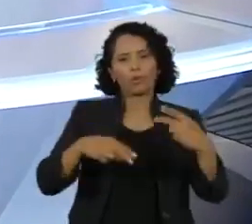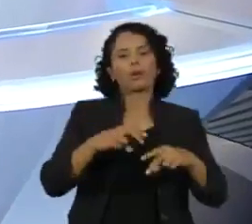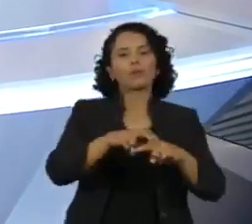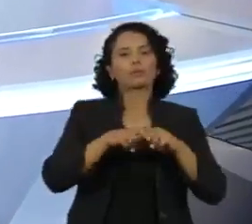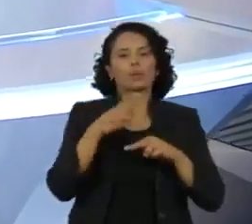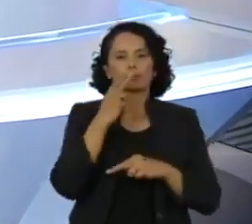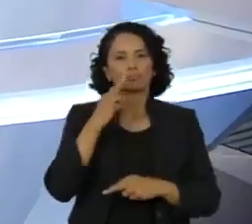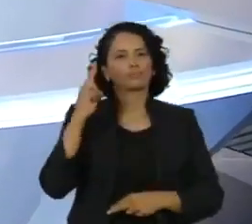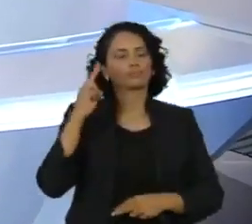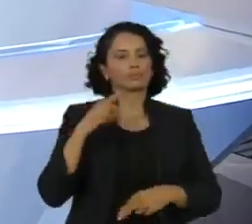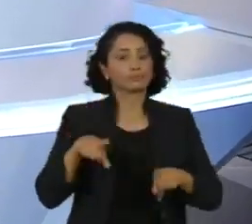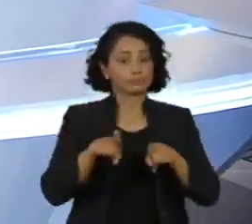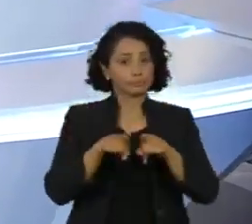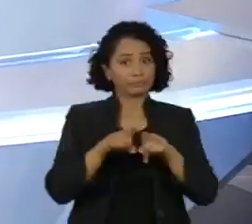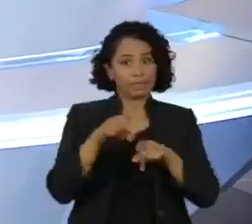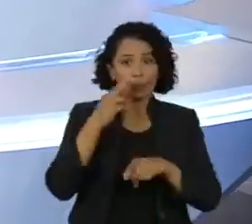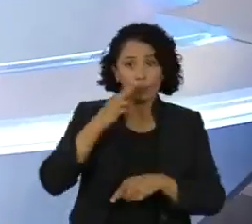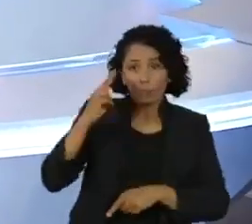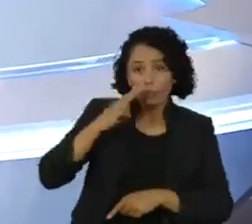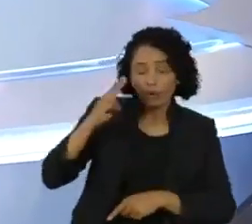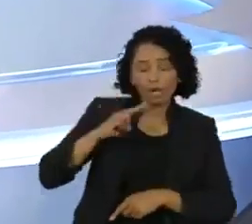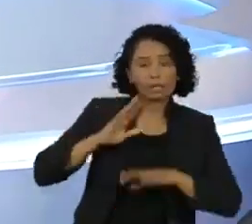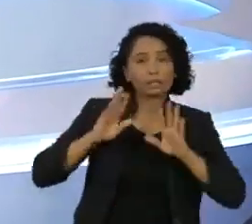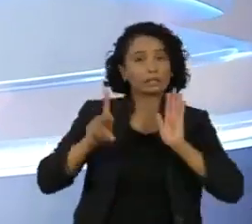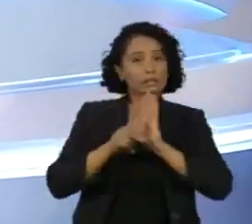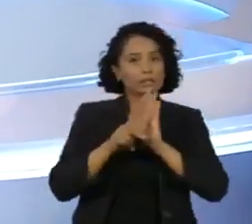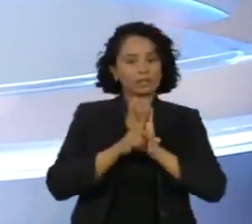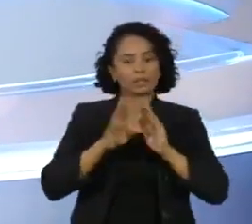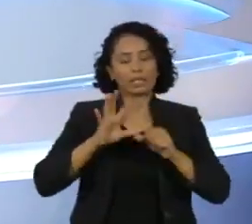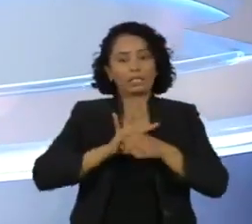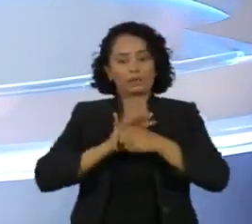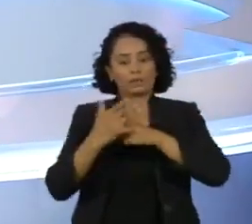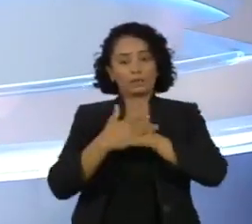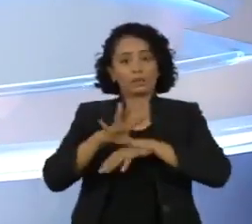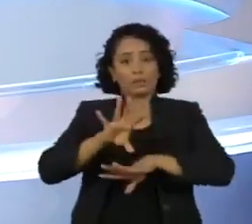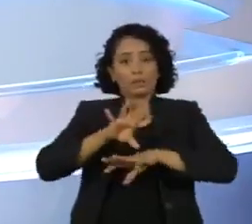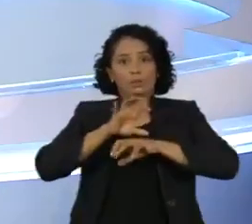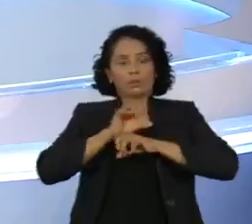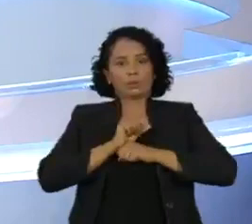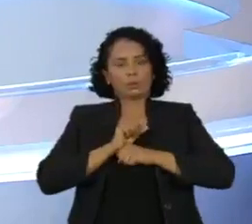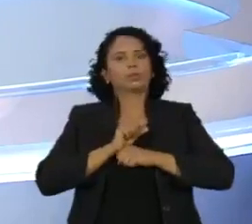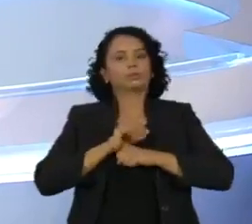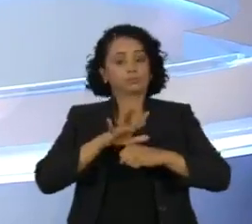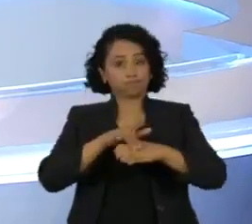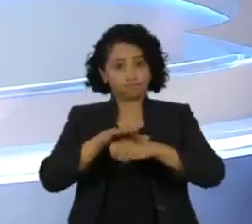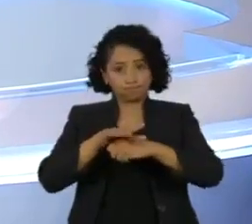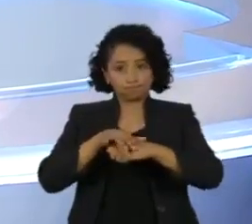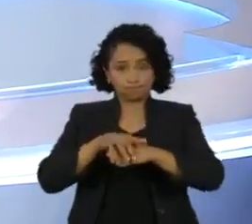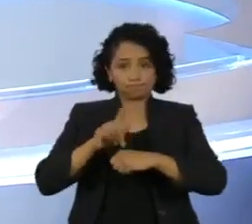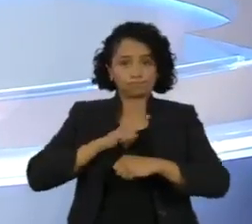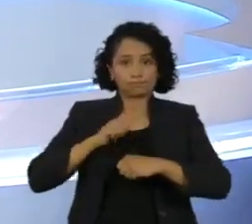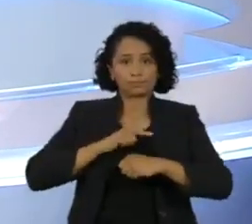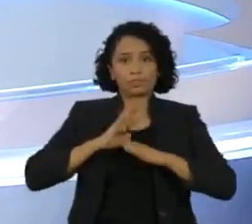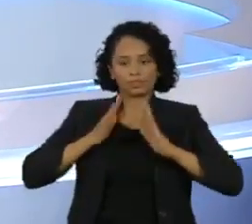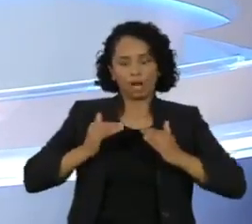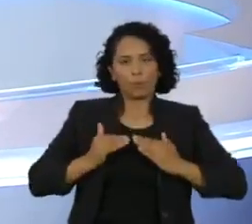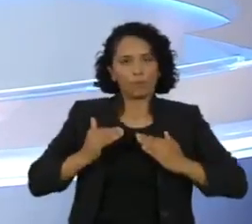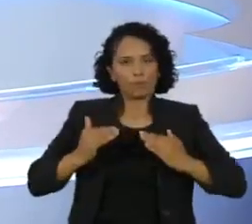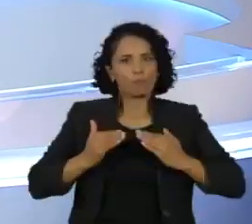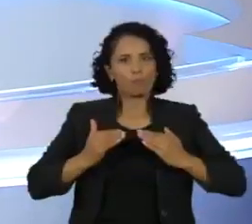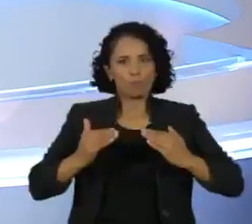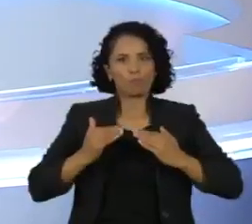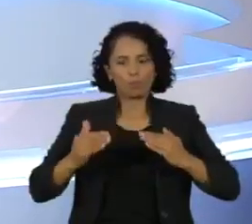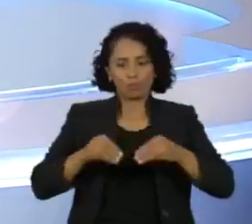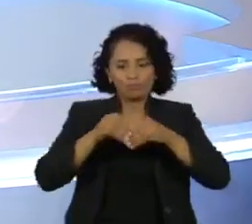Fumar traz complicações também para quem adoece com a Covid-19, por comprometer o principal órgão afetado pela doença, que são os